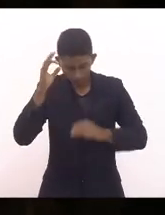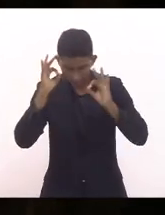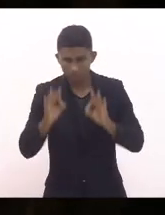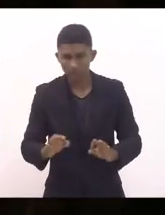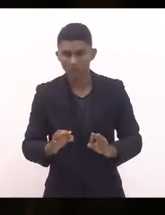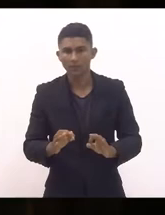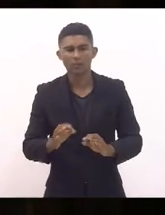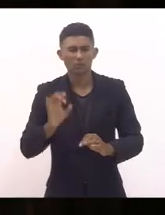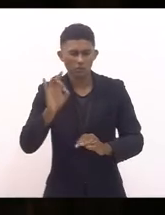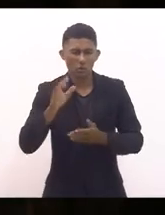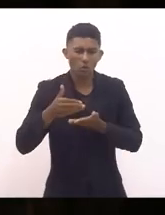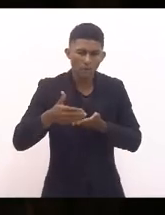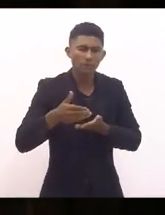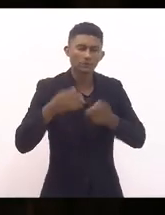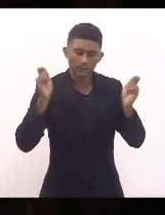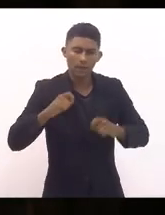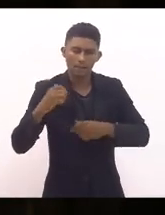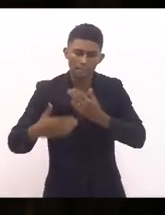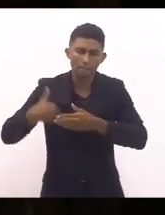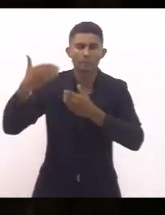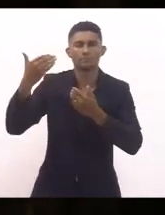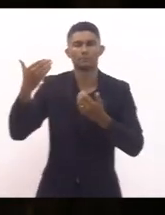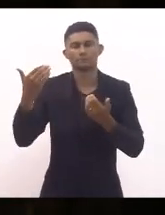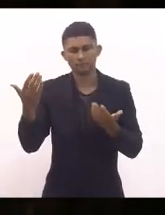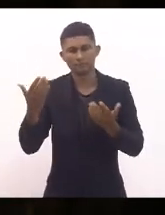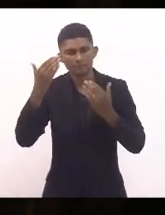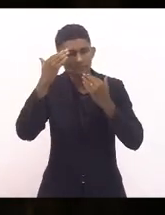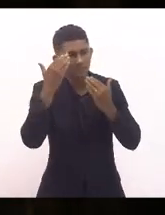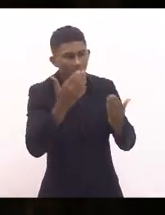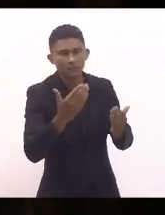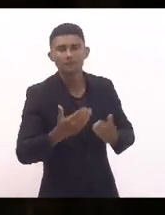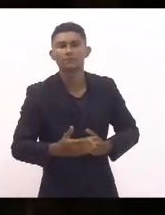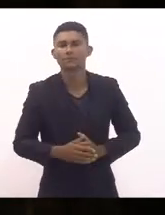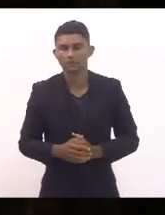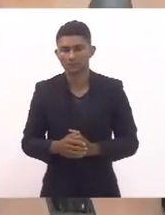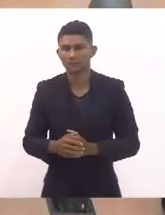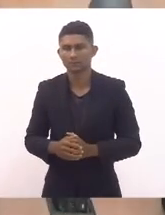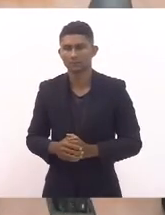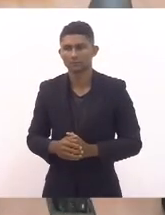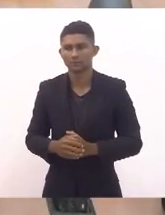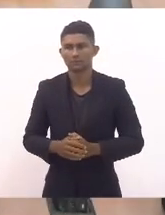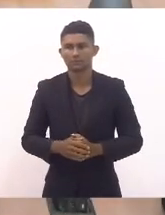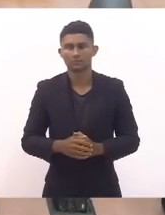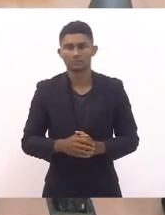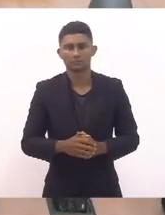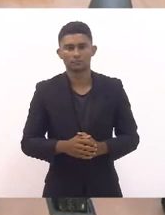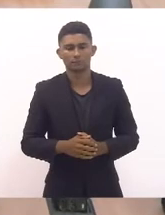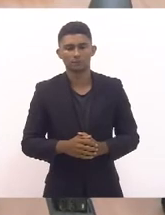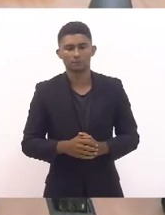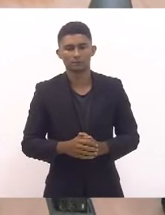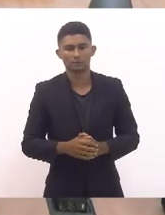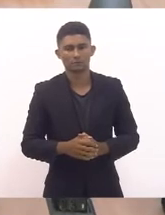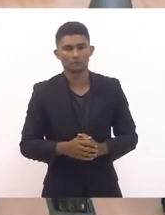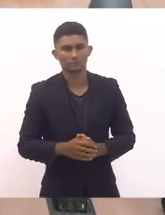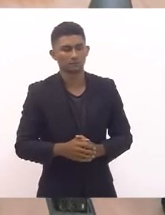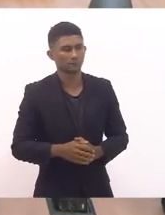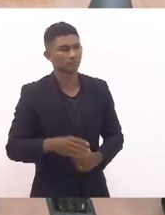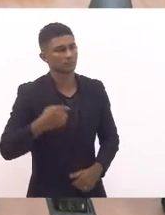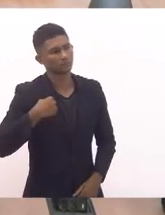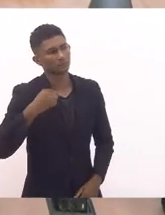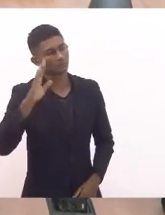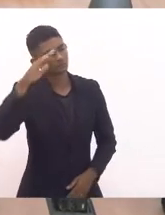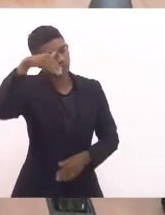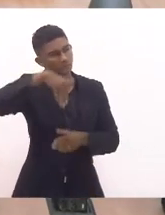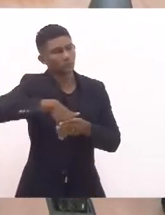piloto para o Brasil. Obrigado, presidente. Senhora presidenta, gostaria de declarar o